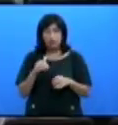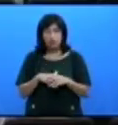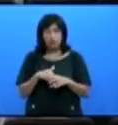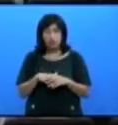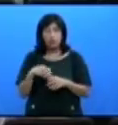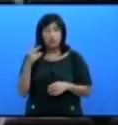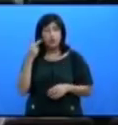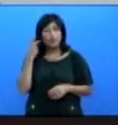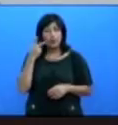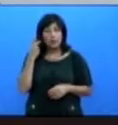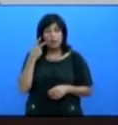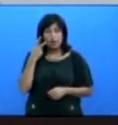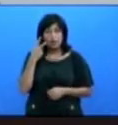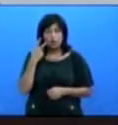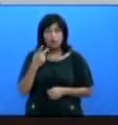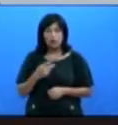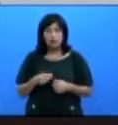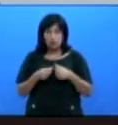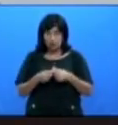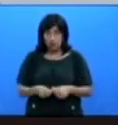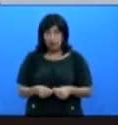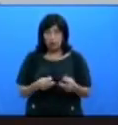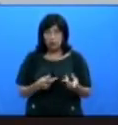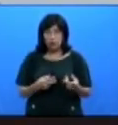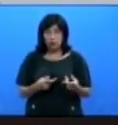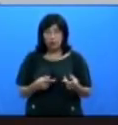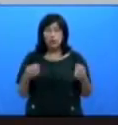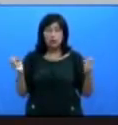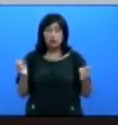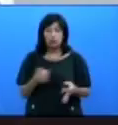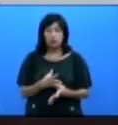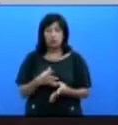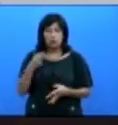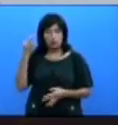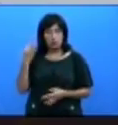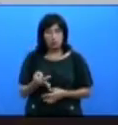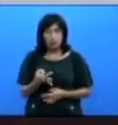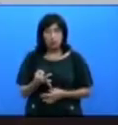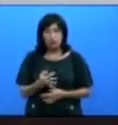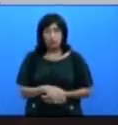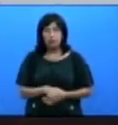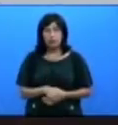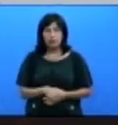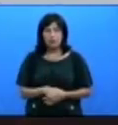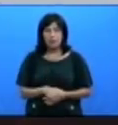e vereadoras que forem favoráveis permaneçam como estão. Aprovado.